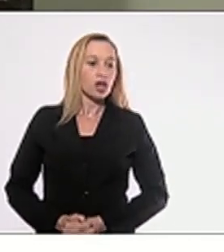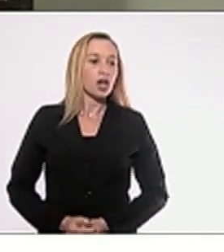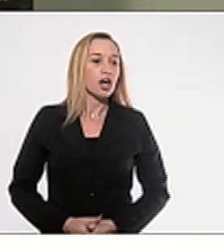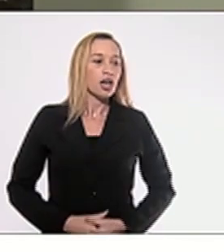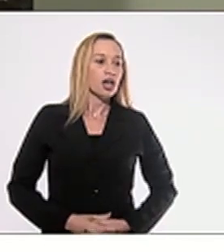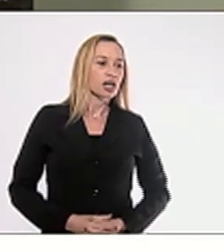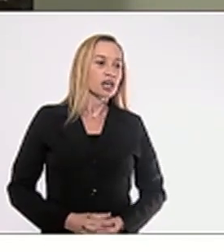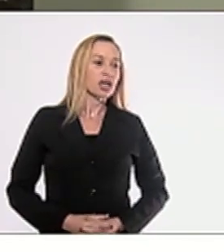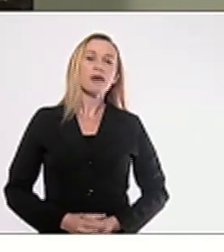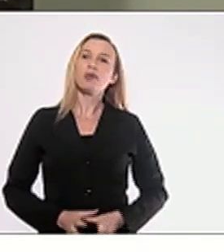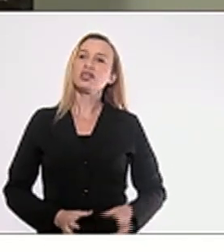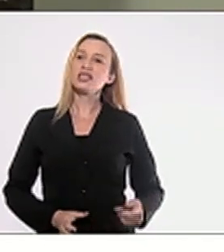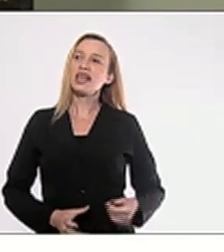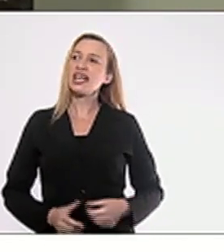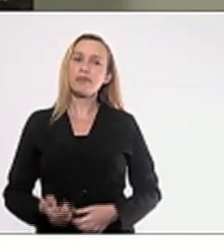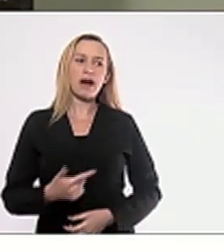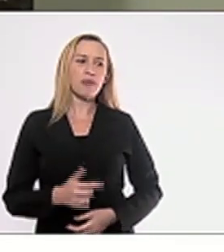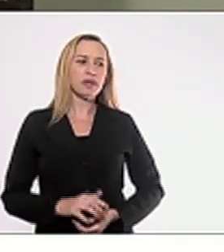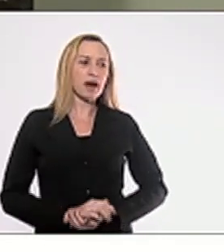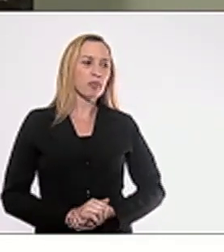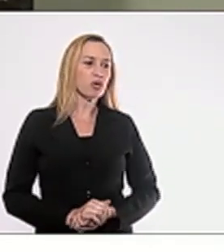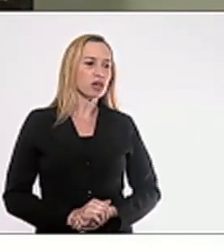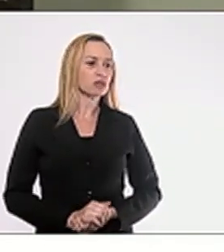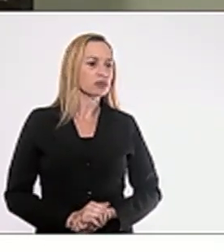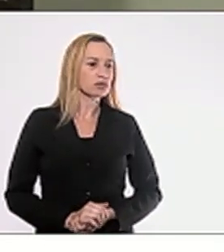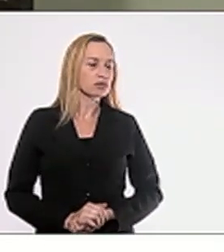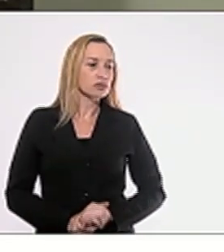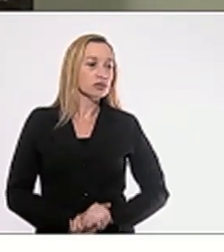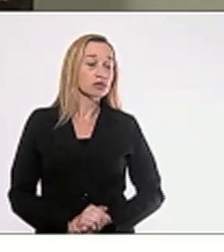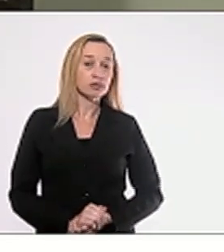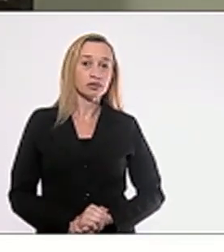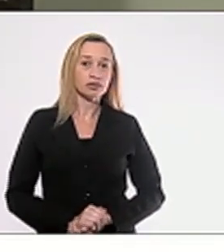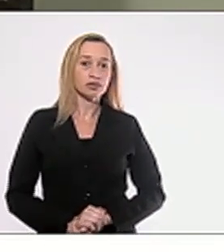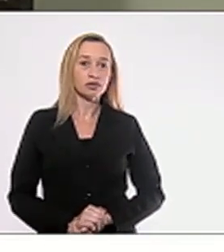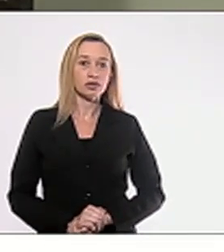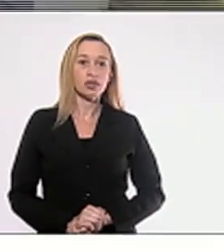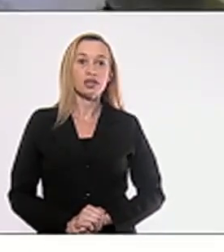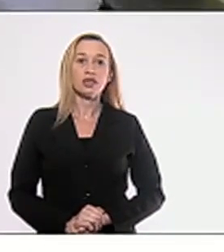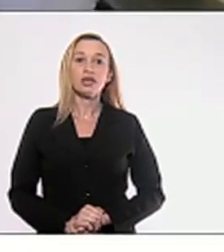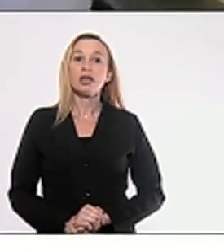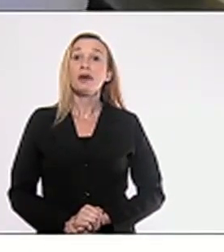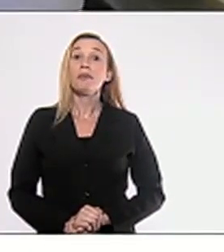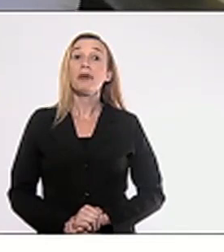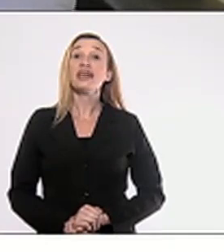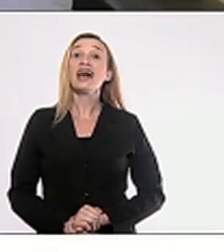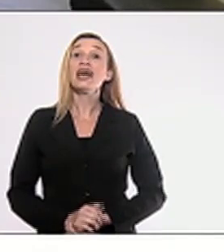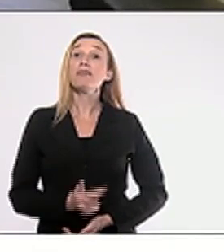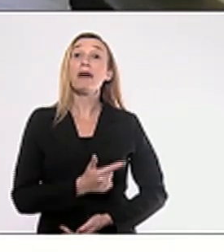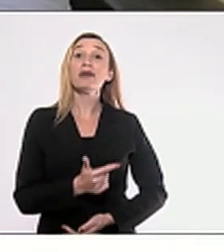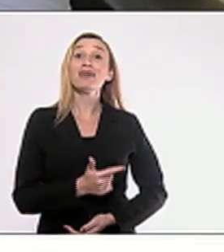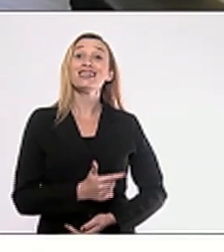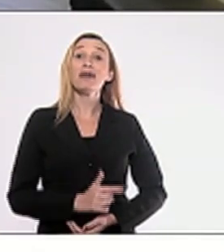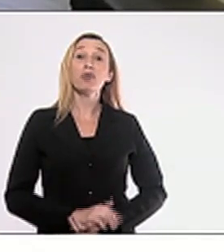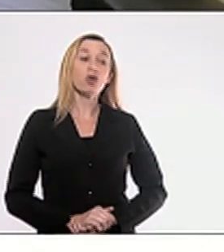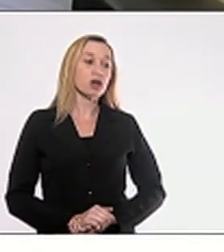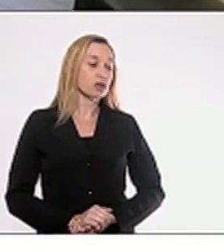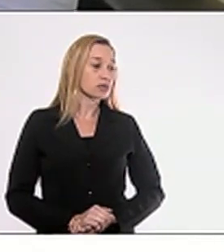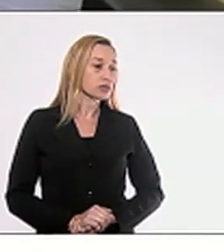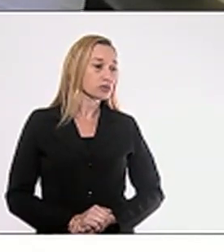regulamentação prevista pelo saneamento público. Mas